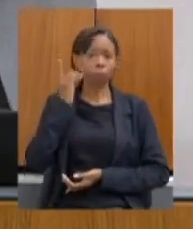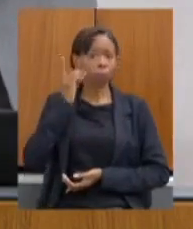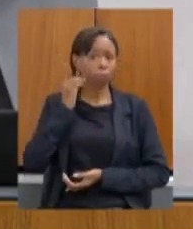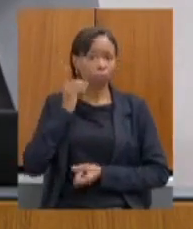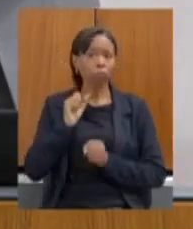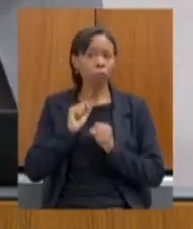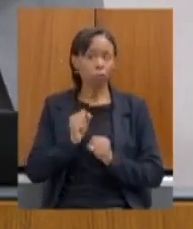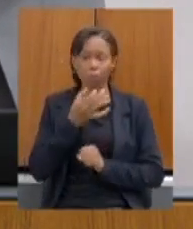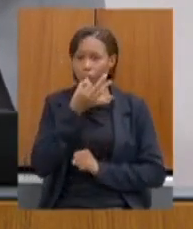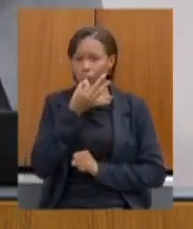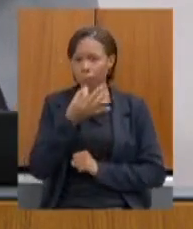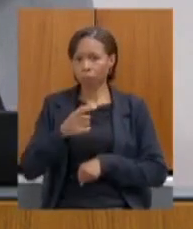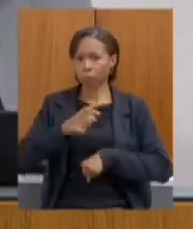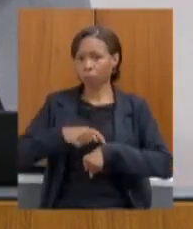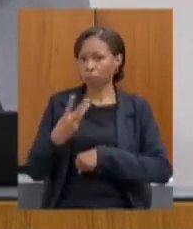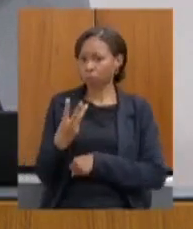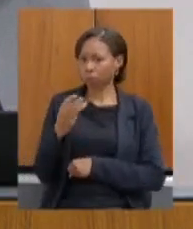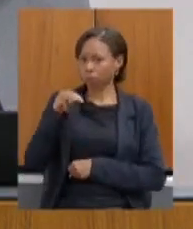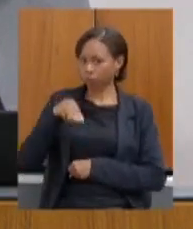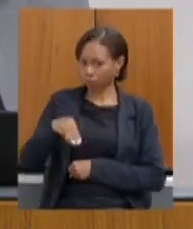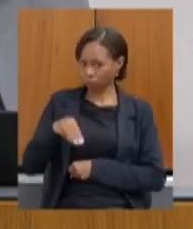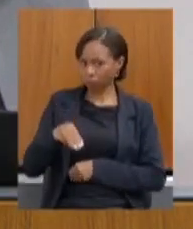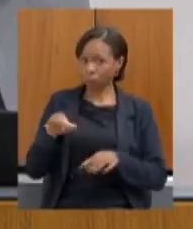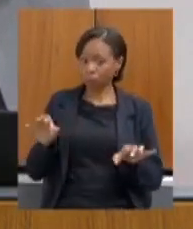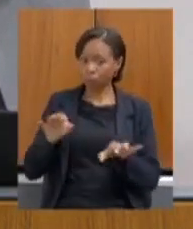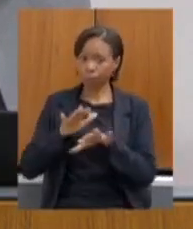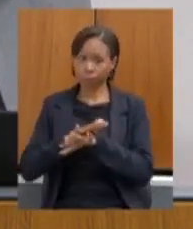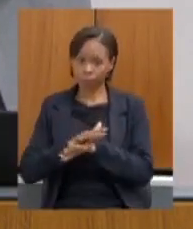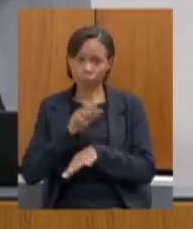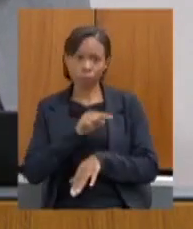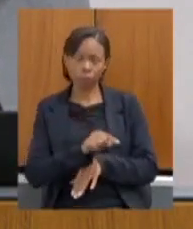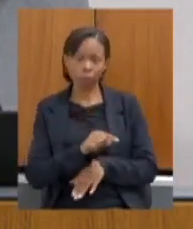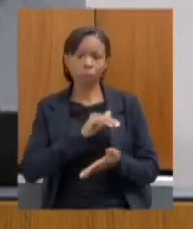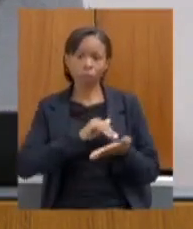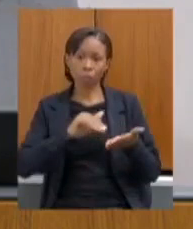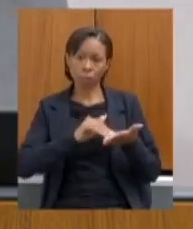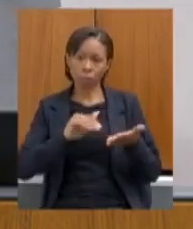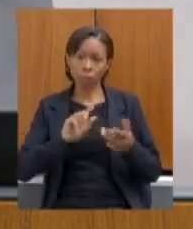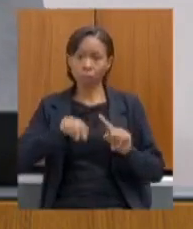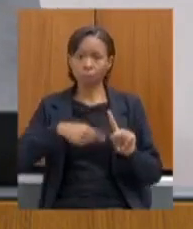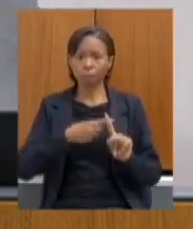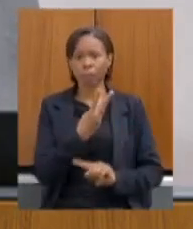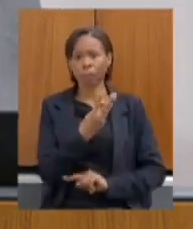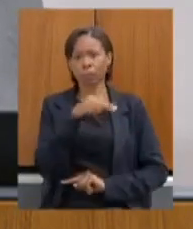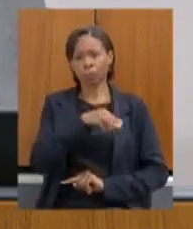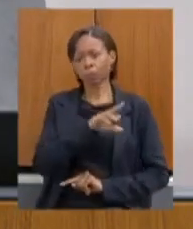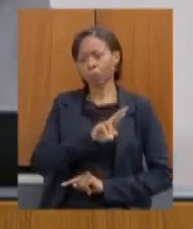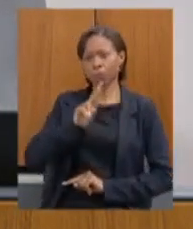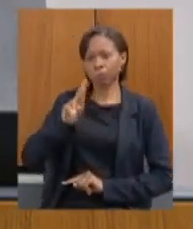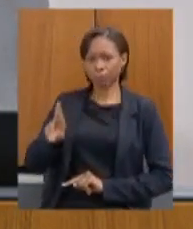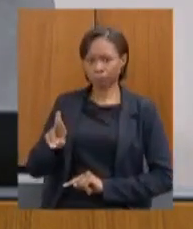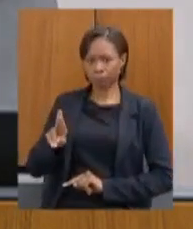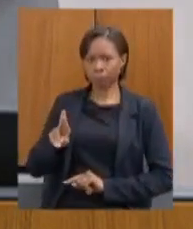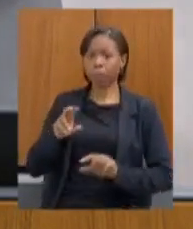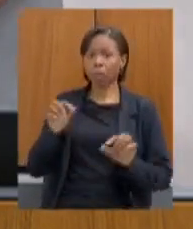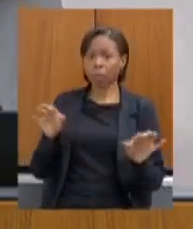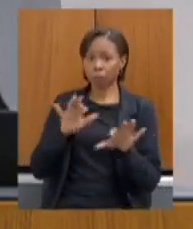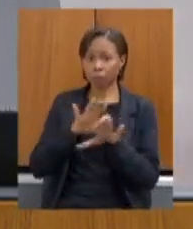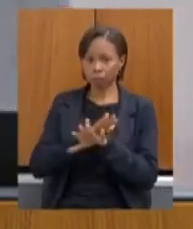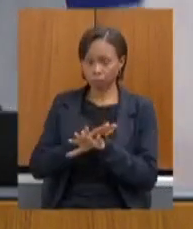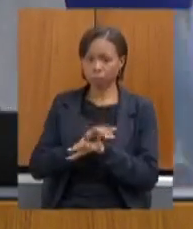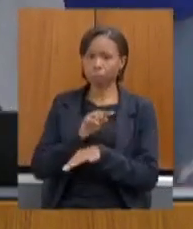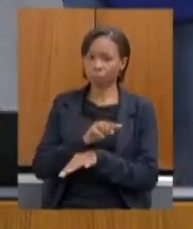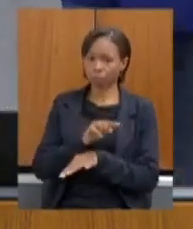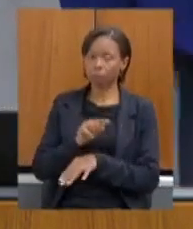interpelação pelo prazo de três minutos. Após cada interpelação, a autoridade estadual disporá de três minutos para respondê-la. Após a resposta da